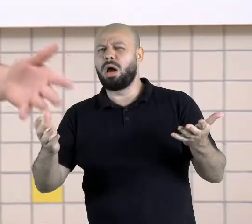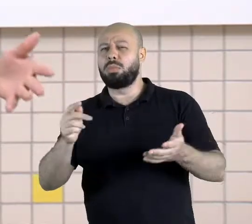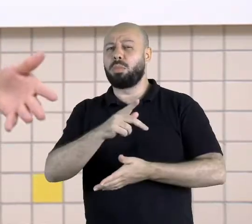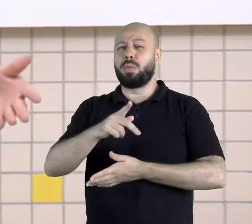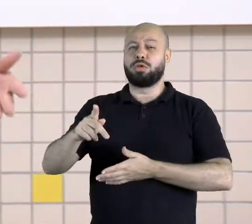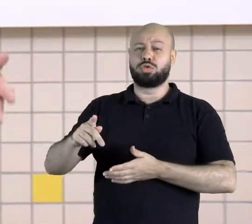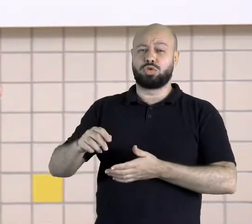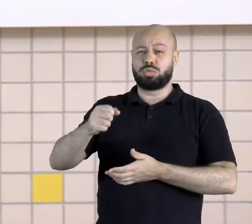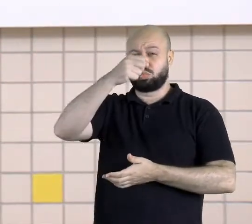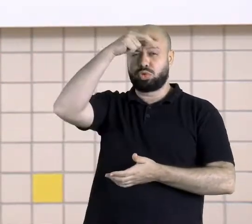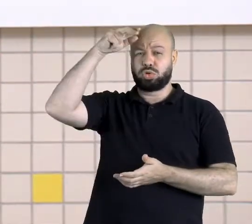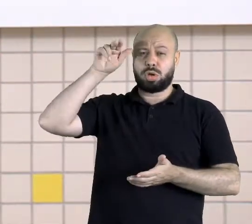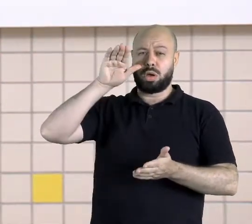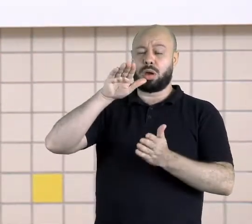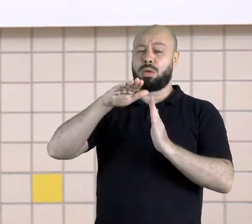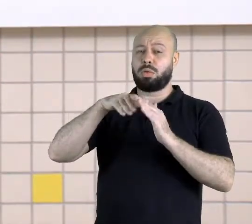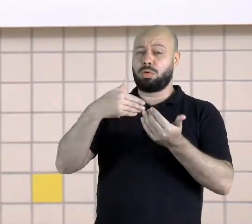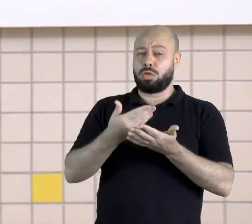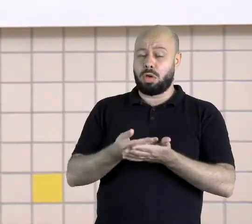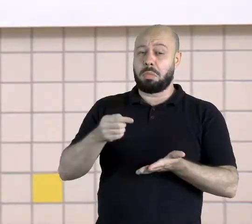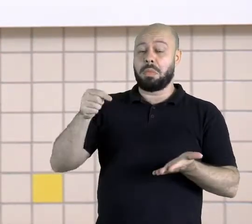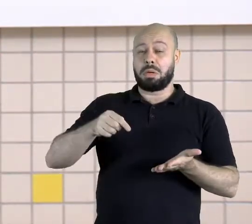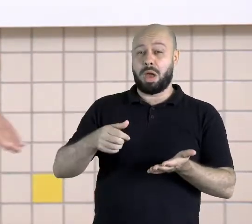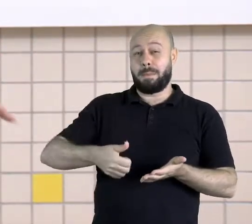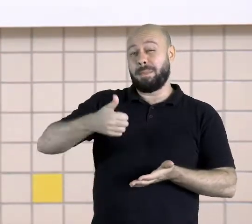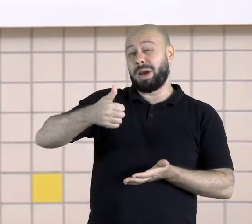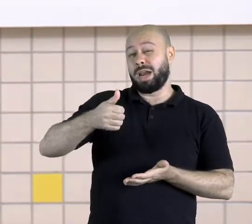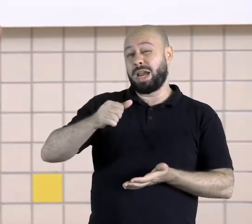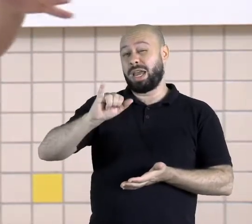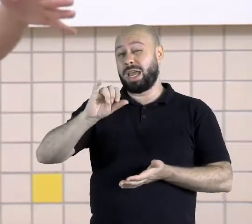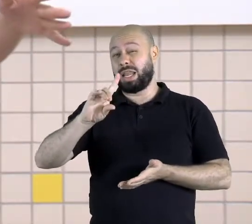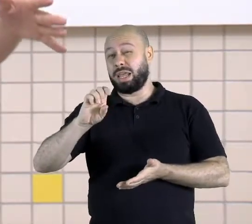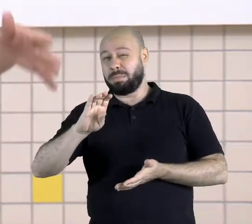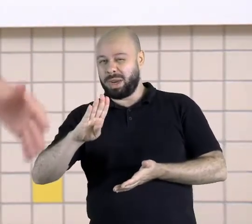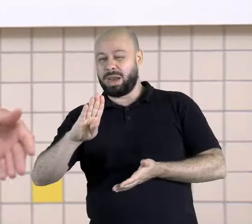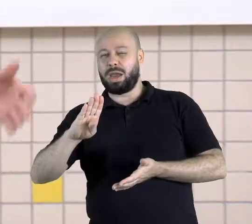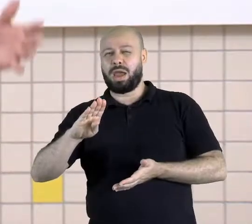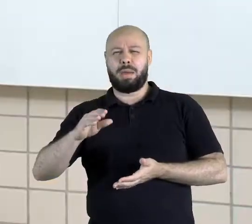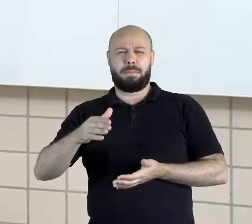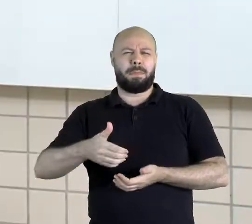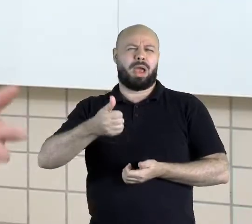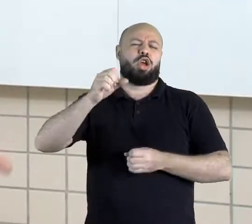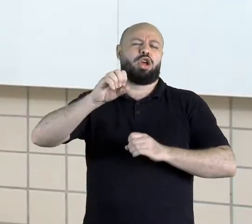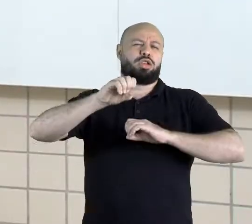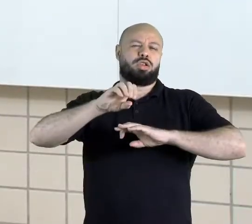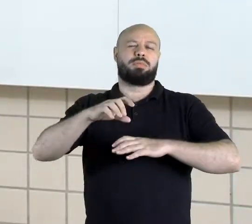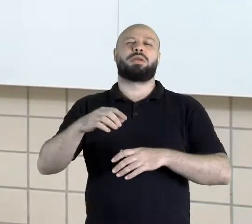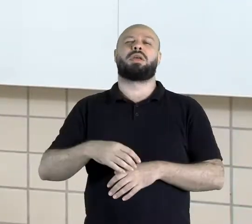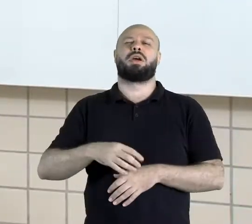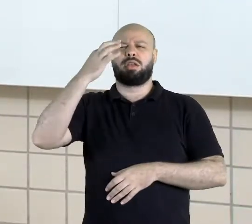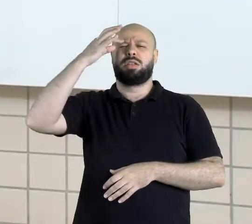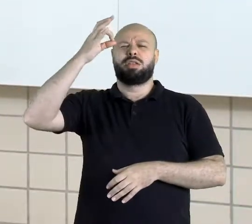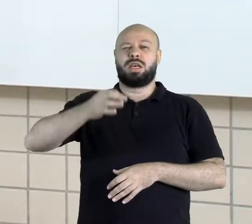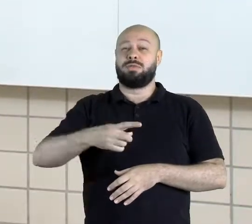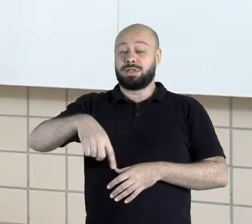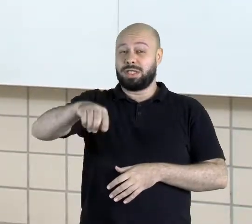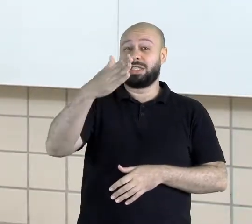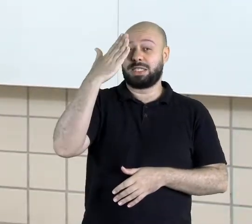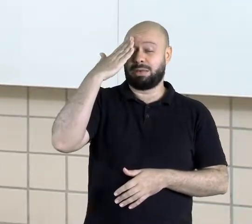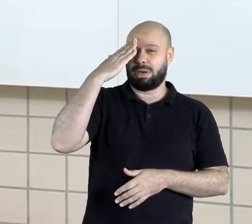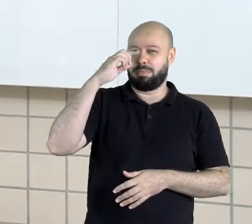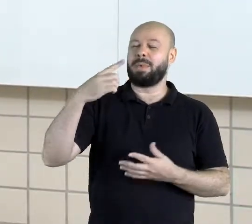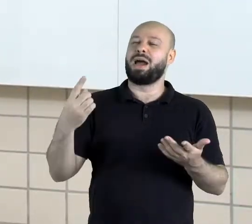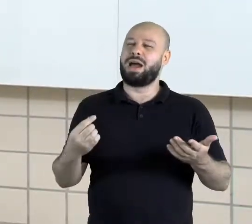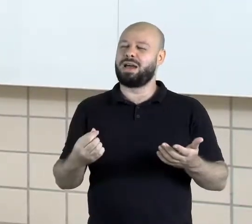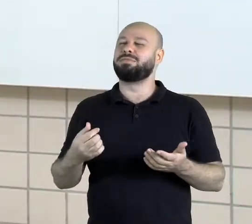professores da rede educacional pelo primeiro lugar no IDEB. Nós somos a melhor educação e eu tenho certeza que você já sabia disso, mas não custa nada